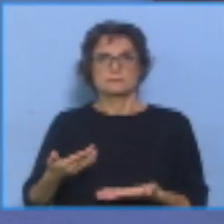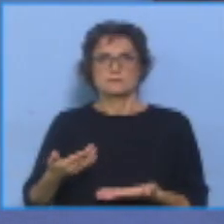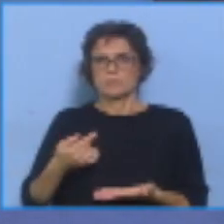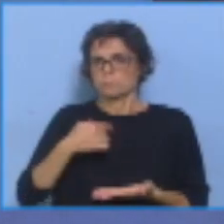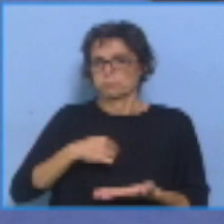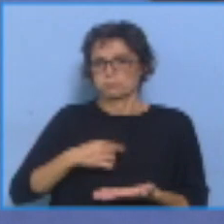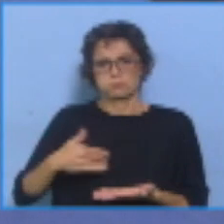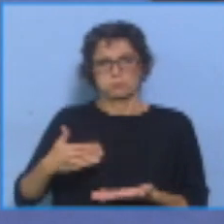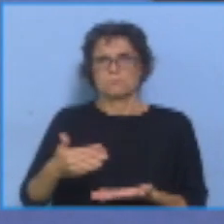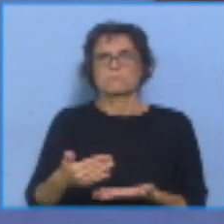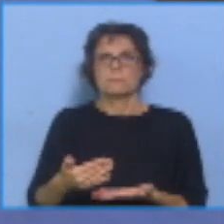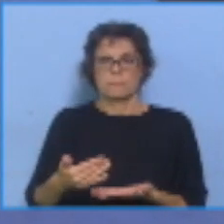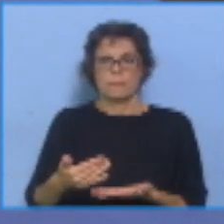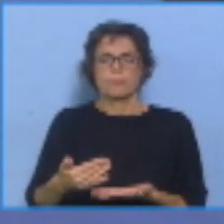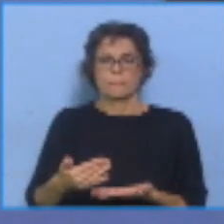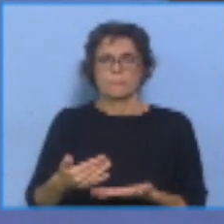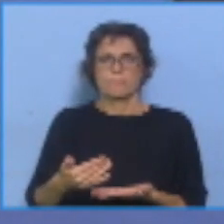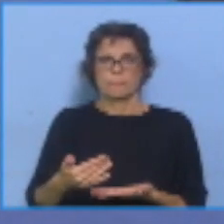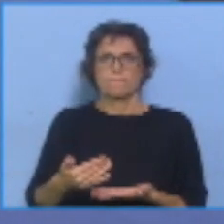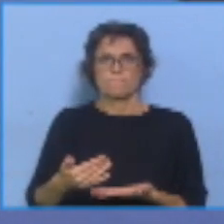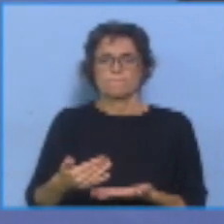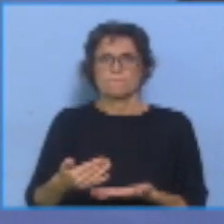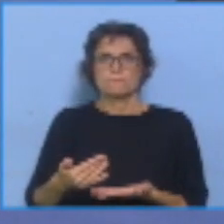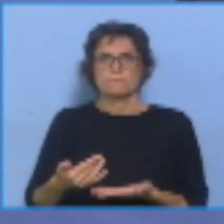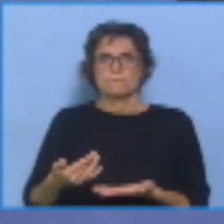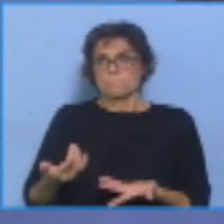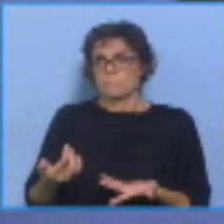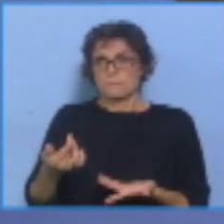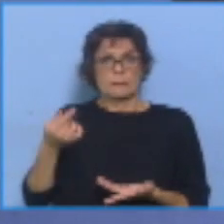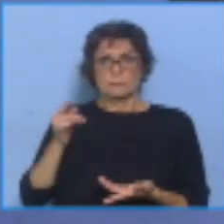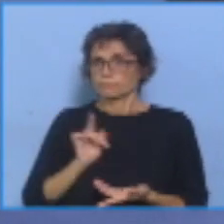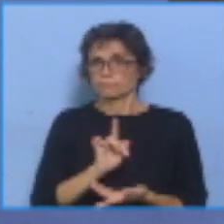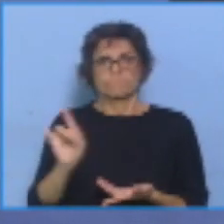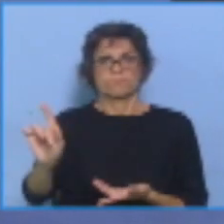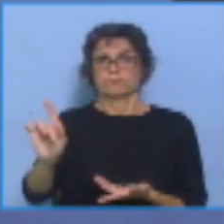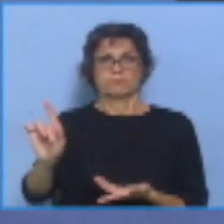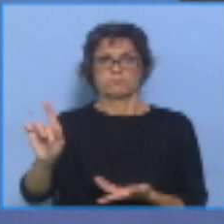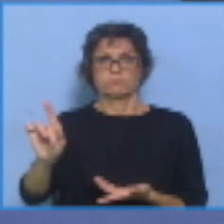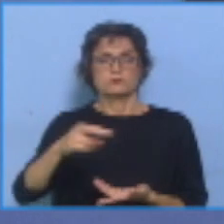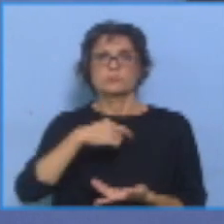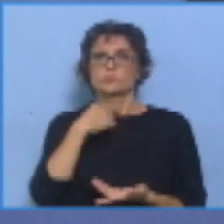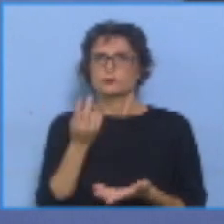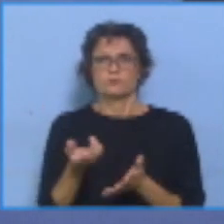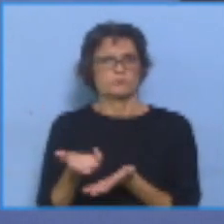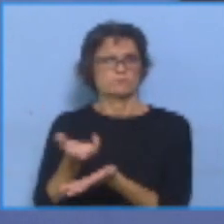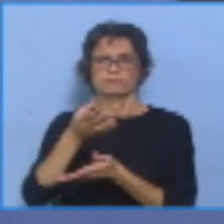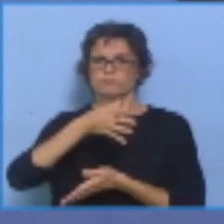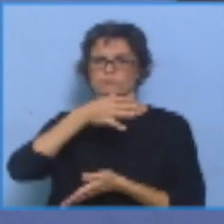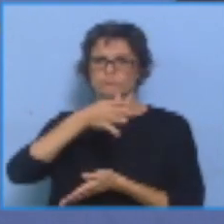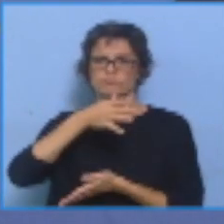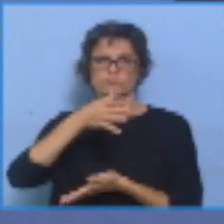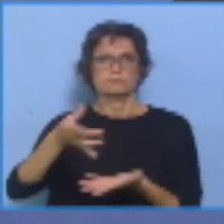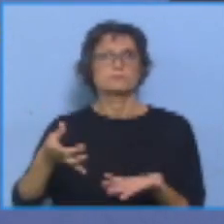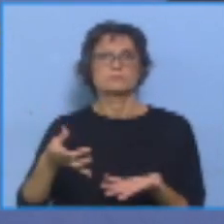a vida dela. Sim, que nela foi sempre um exemplo, imediatamente a sua voz levantava-se e dizia claramente, sem a